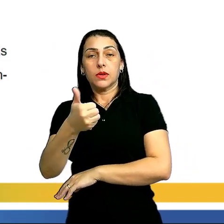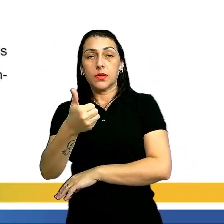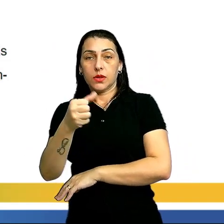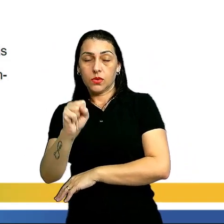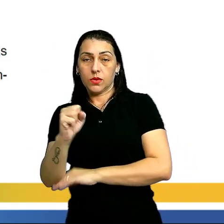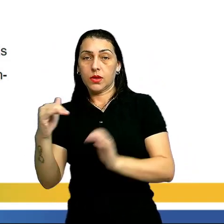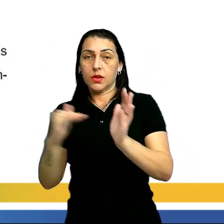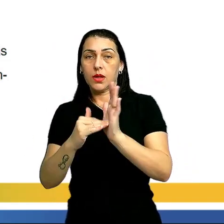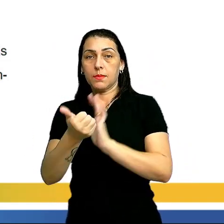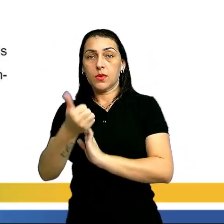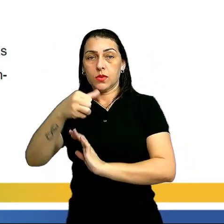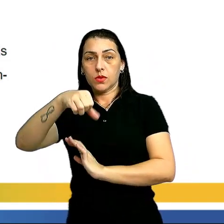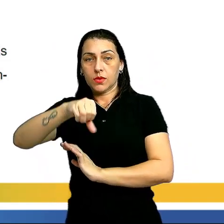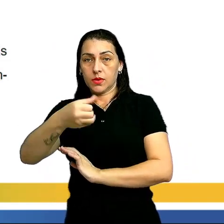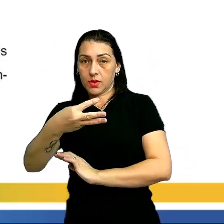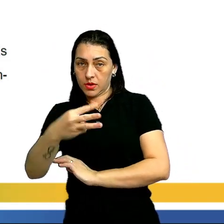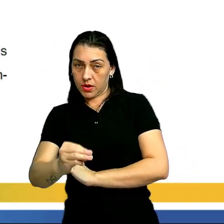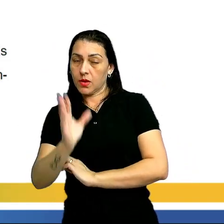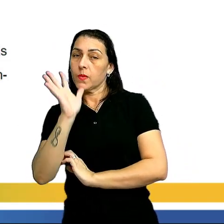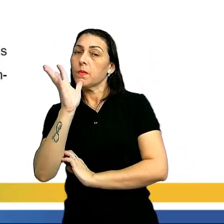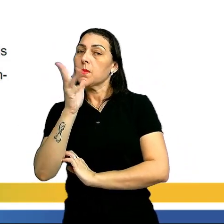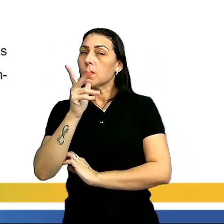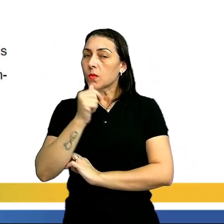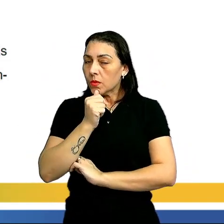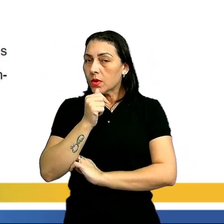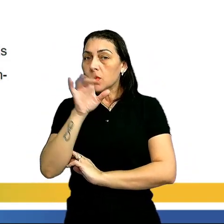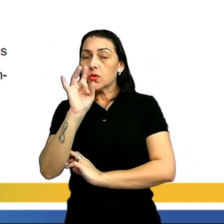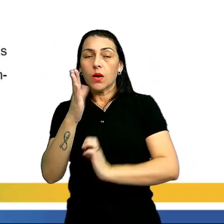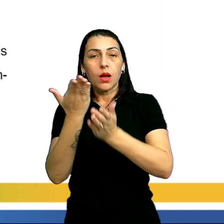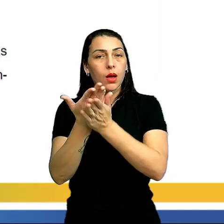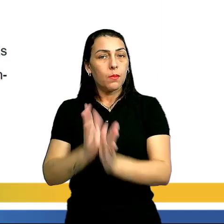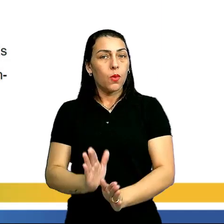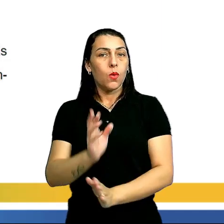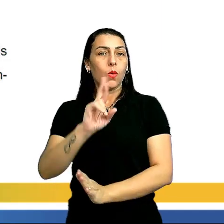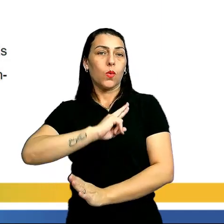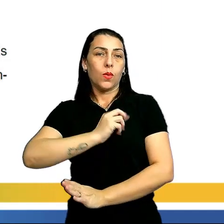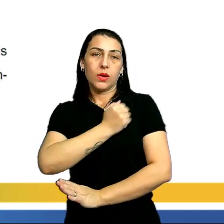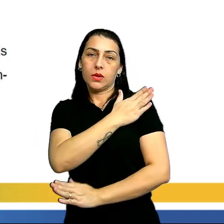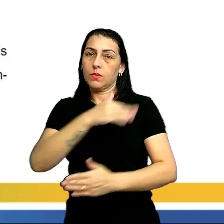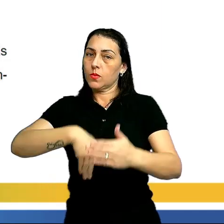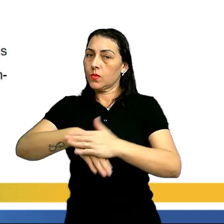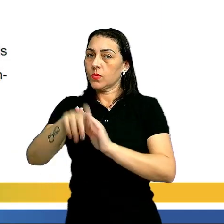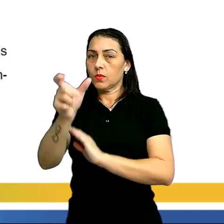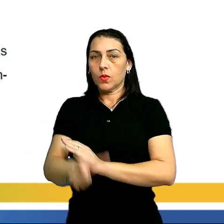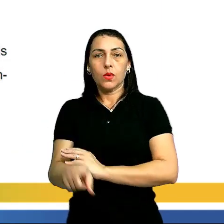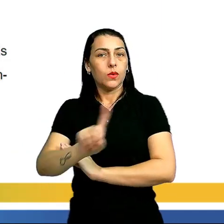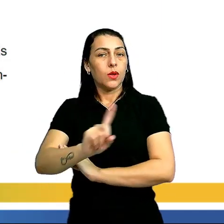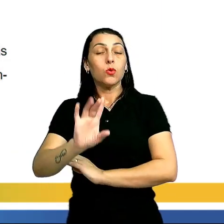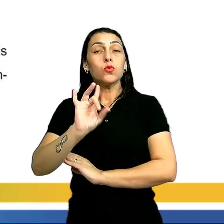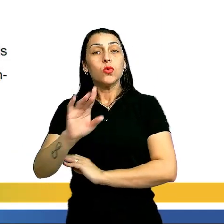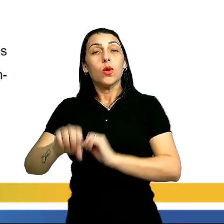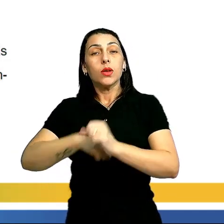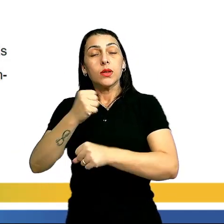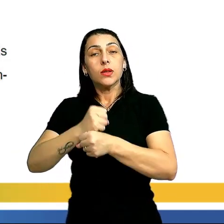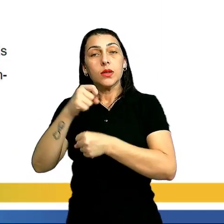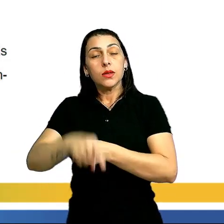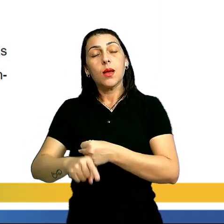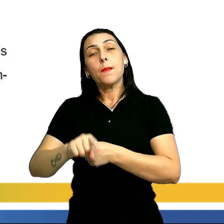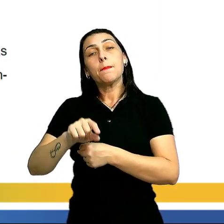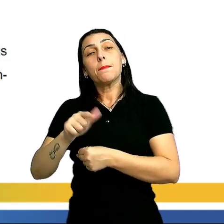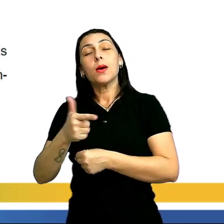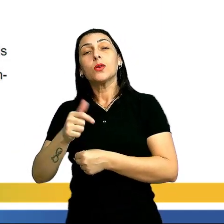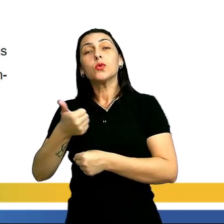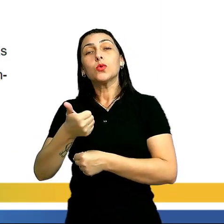para 1930 foi chão ainda, hein? Isso não acabou com o racismo no futebol. Só neste ano foram ao